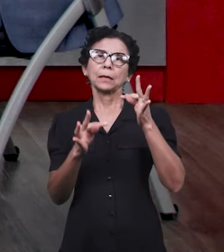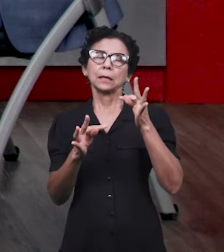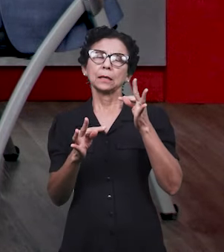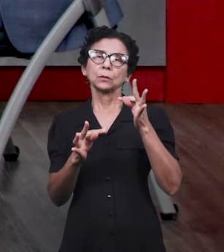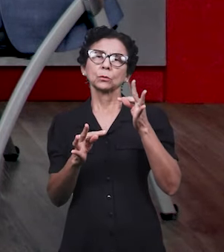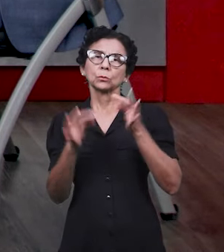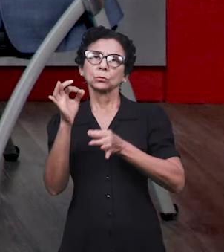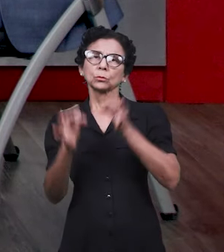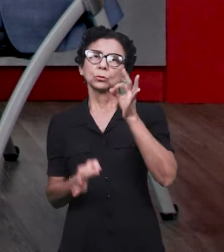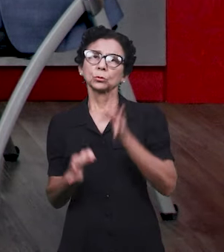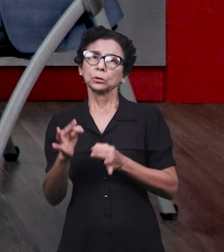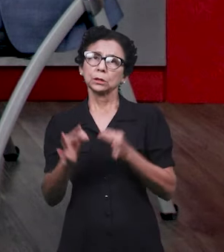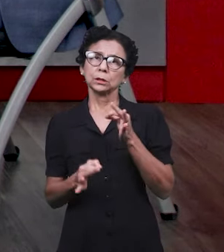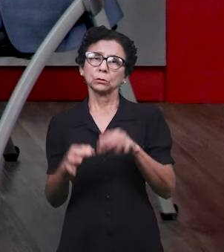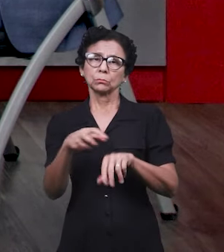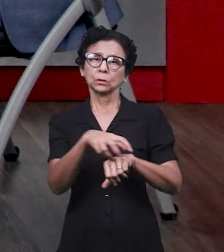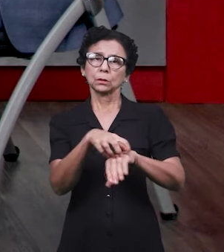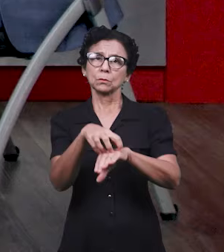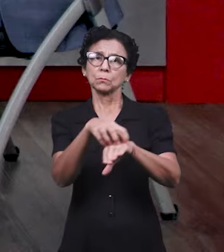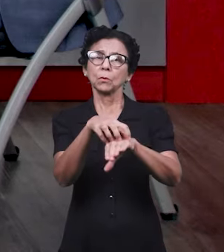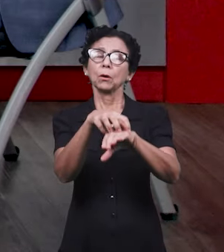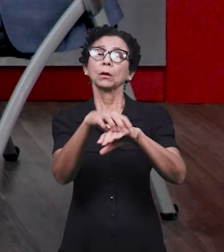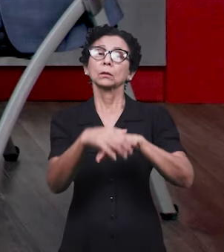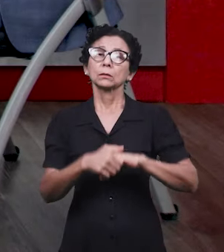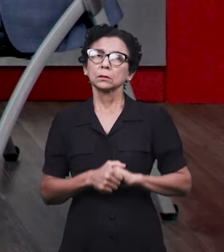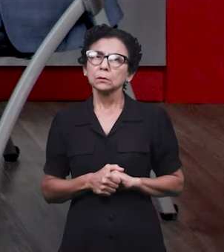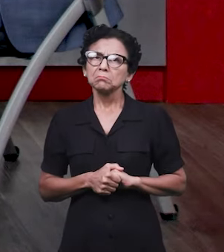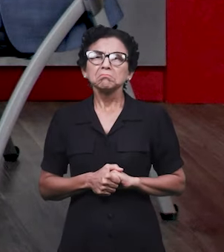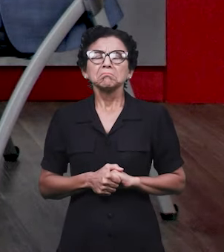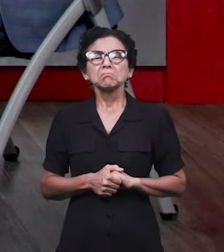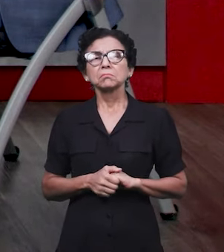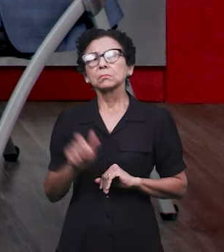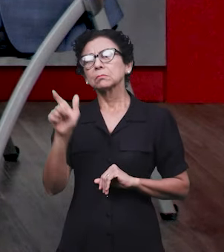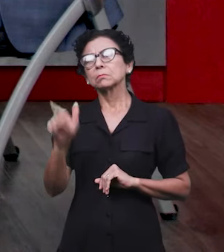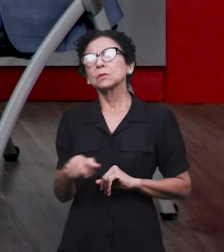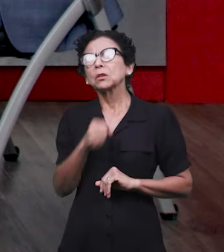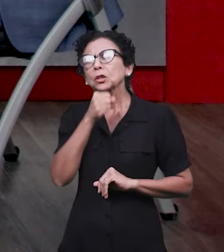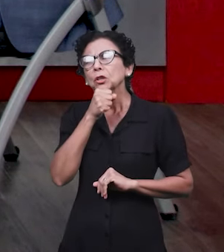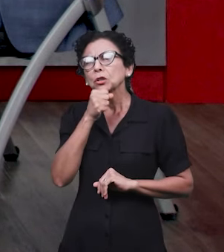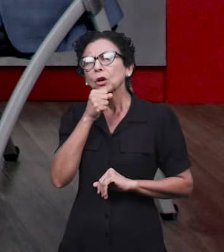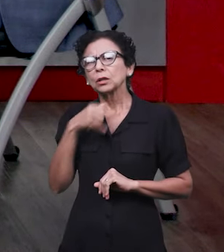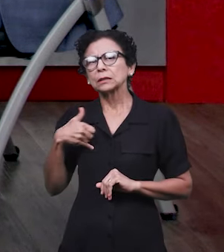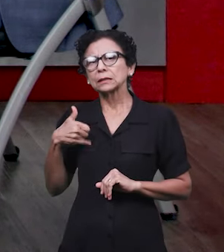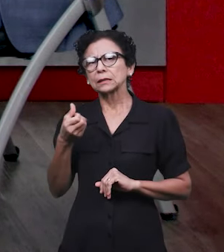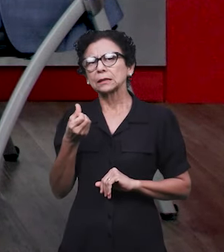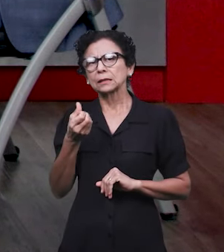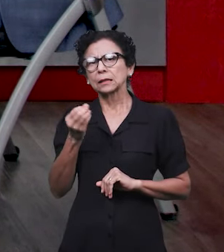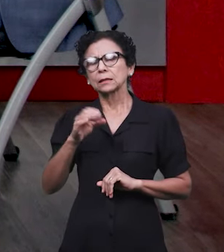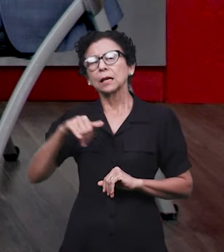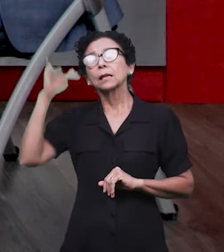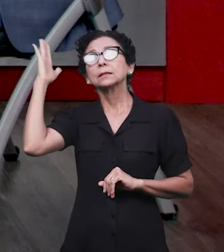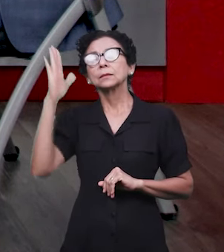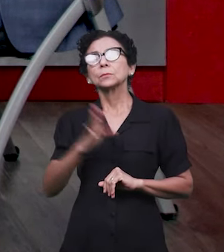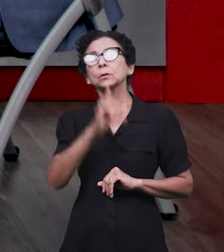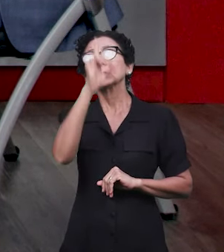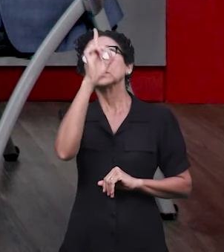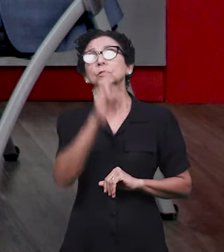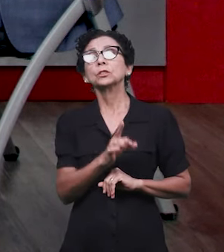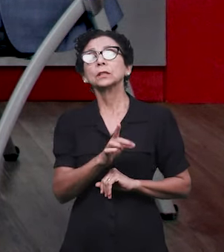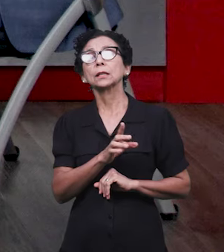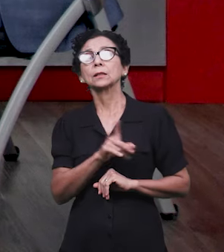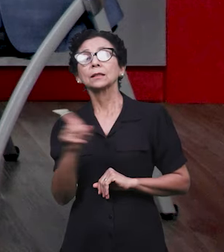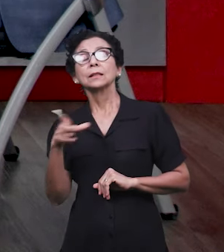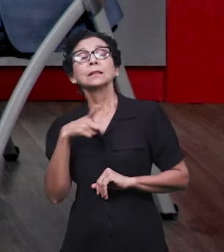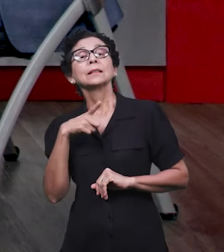também com relação aos transportes? O que a pessoa idosa, a pessoa que tem idade acima de 60 anos, quais são os direitos que ela